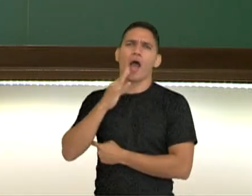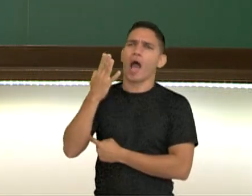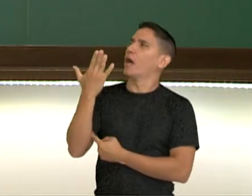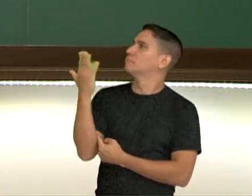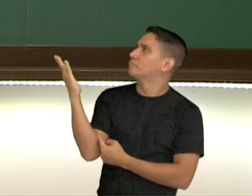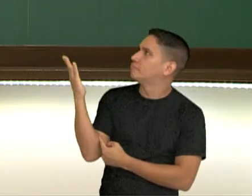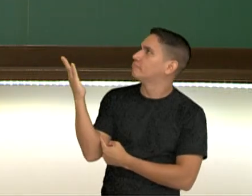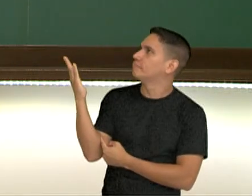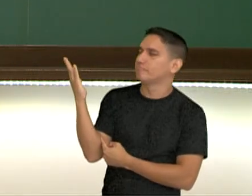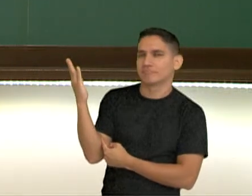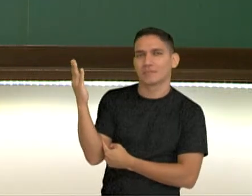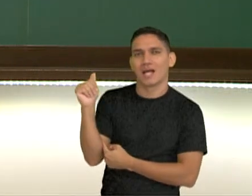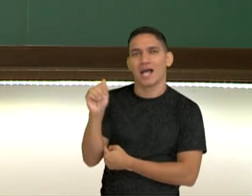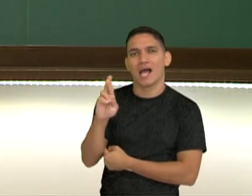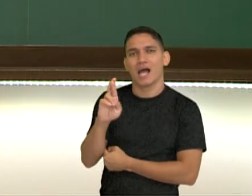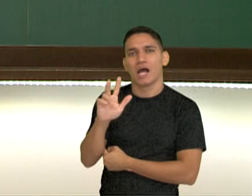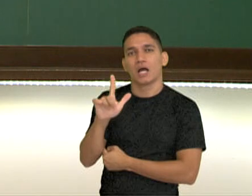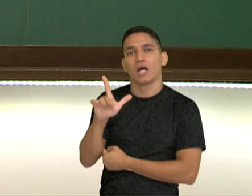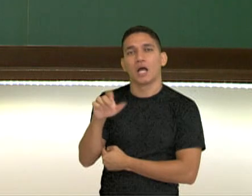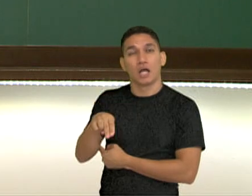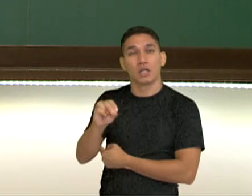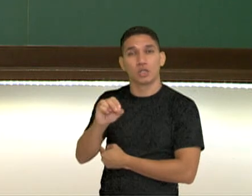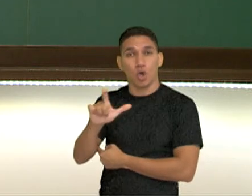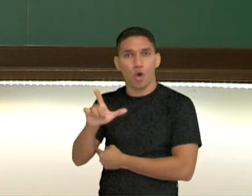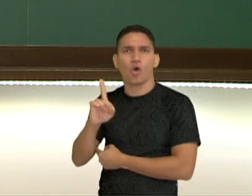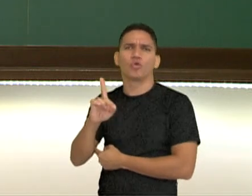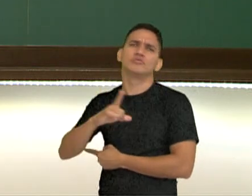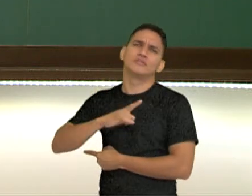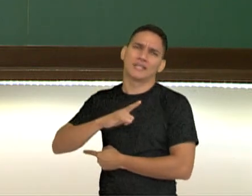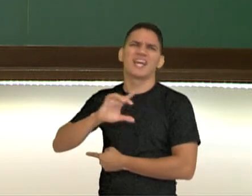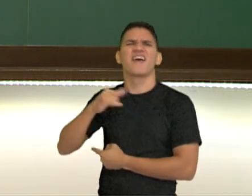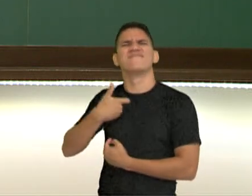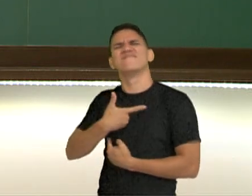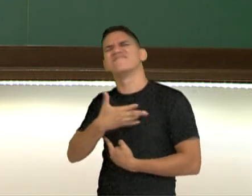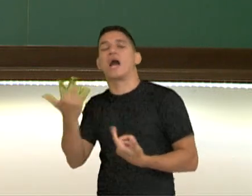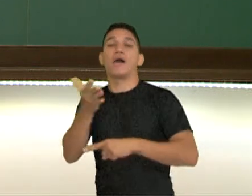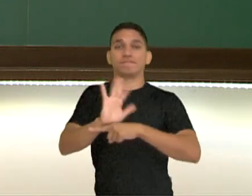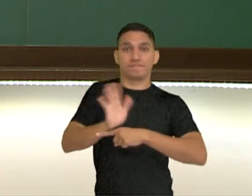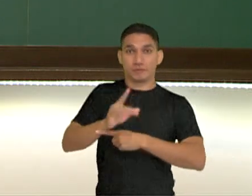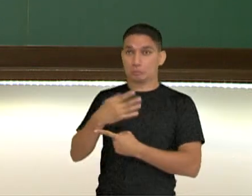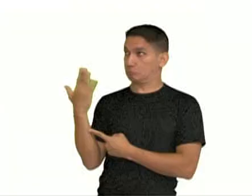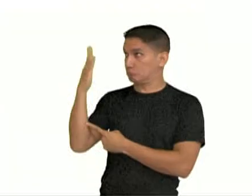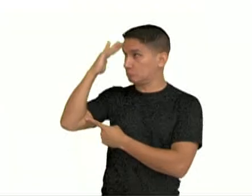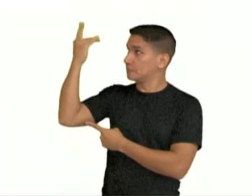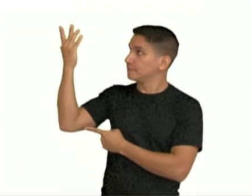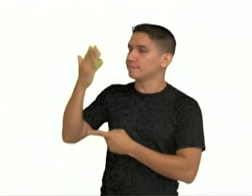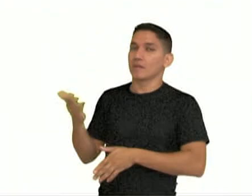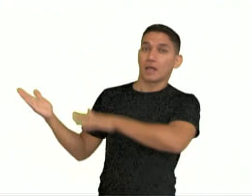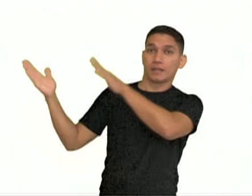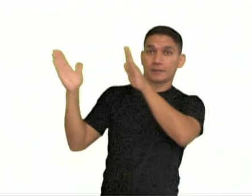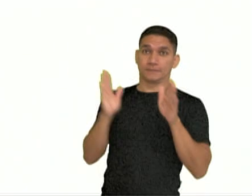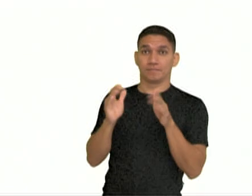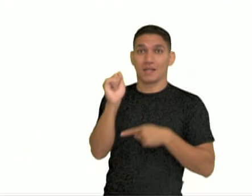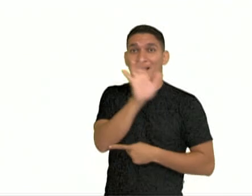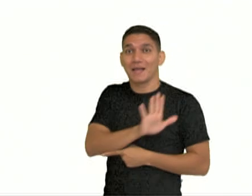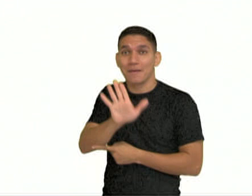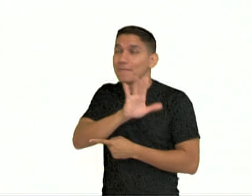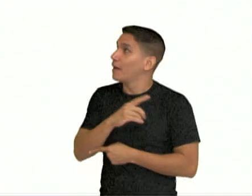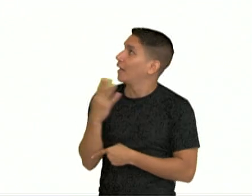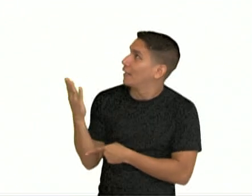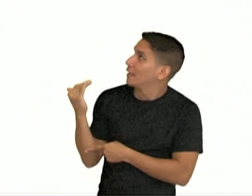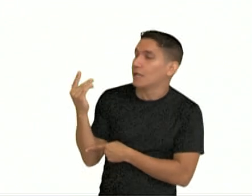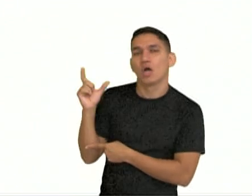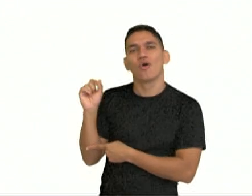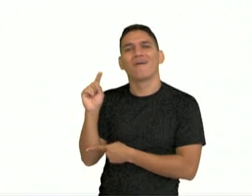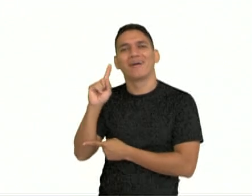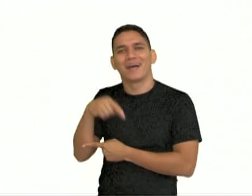fisiculturista chamado Arnold Schwarzenegger. Você deve lembrar dele de vários filmes. E a outra imagem que nós temos aqui no lado